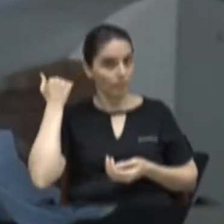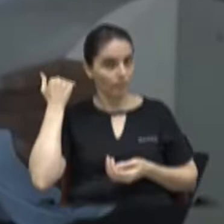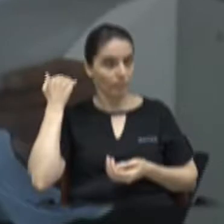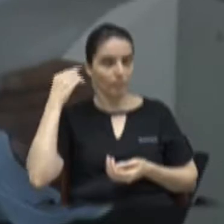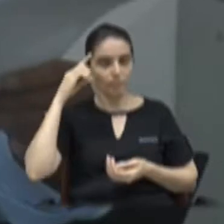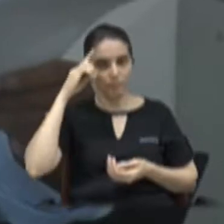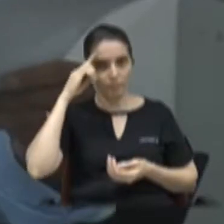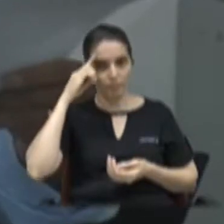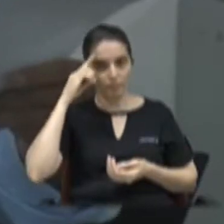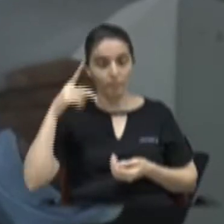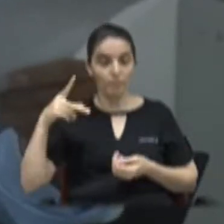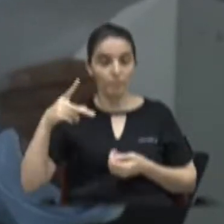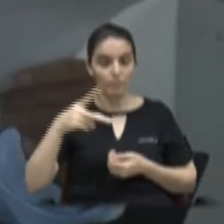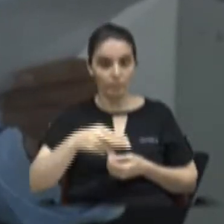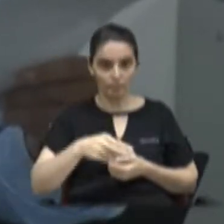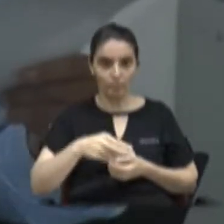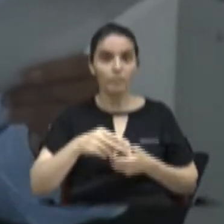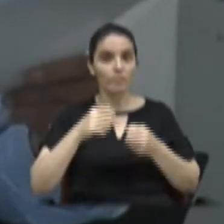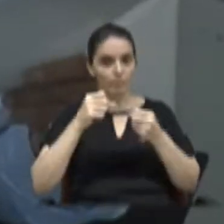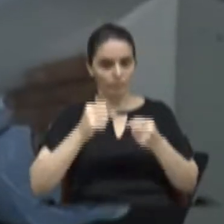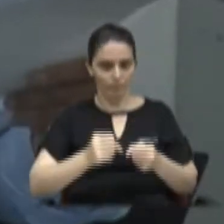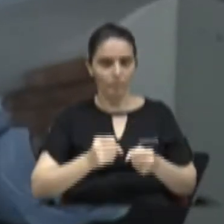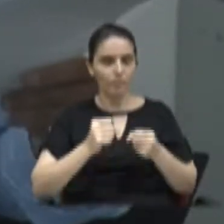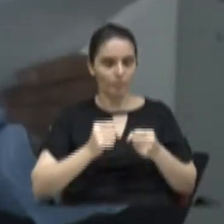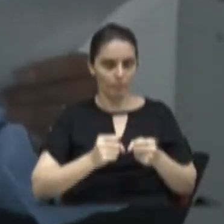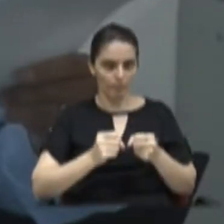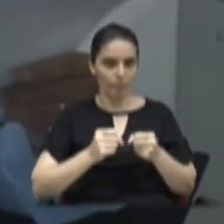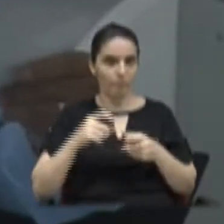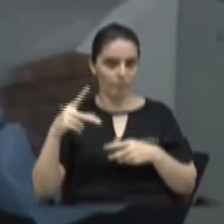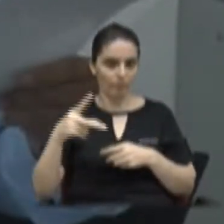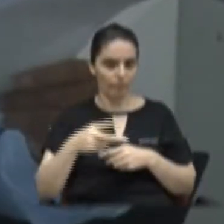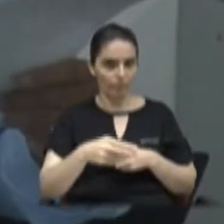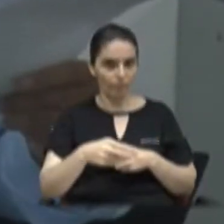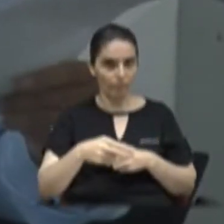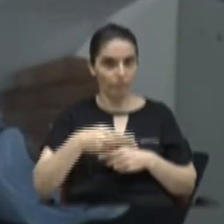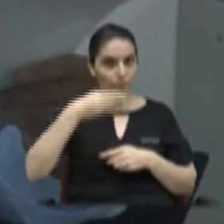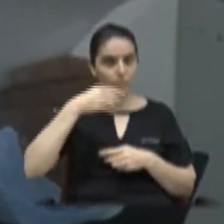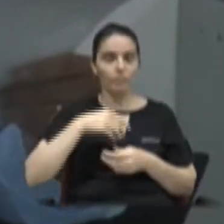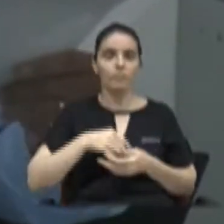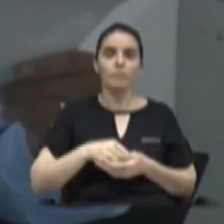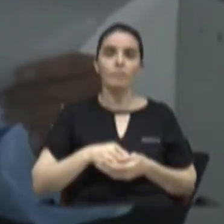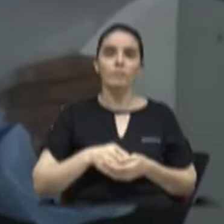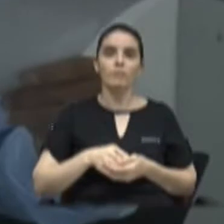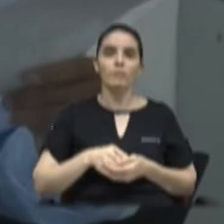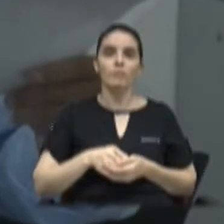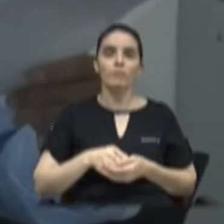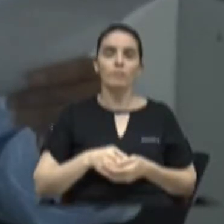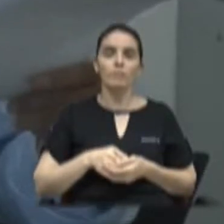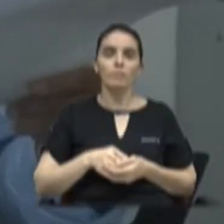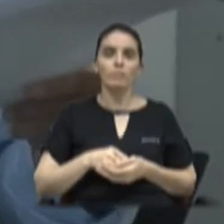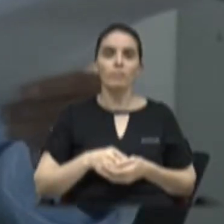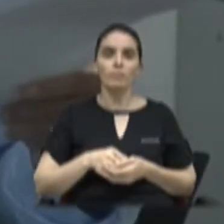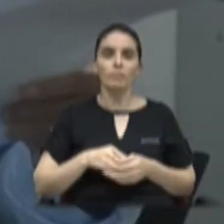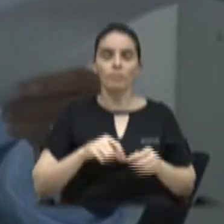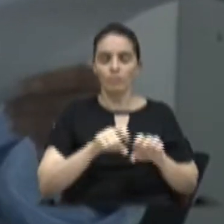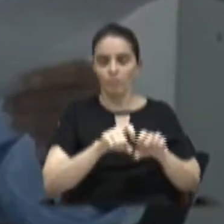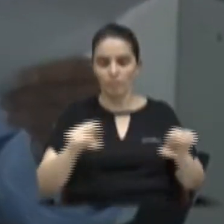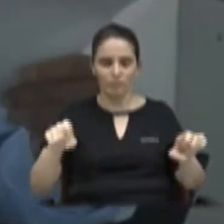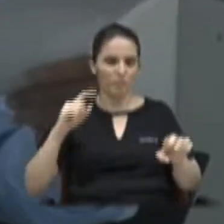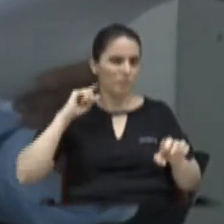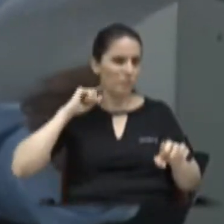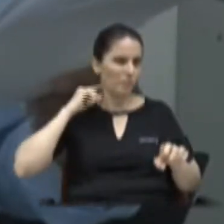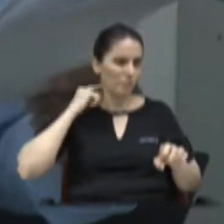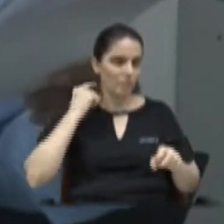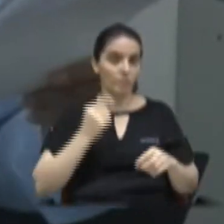para suspensão, poderá suspender a prestação de serviço de abastecimento de água e ou de esgoto sanitário.